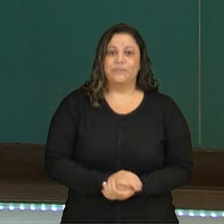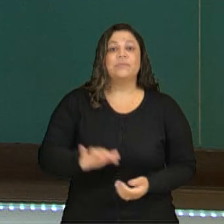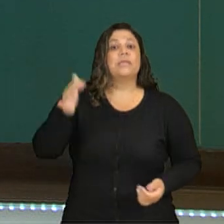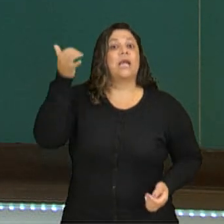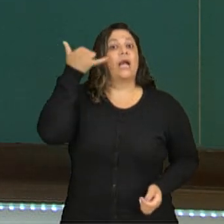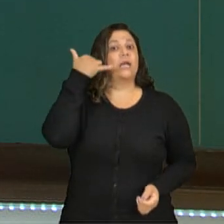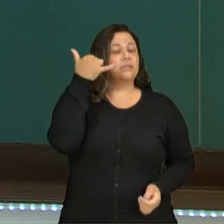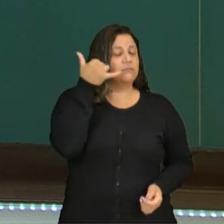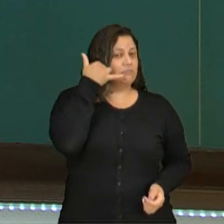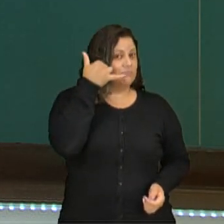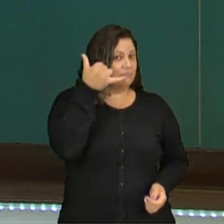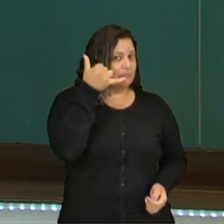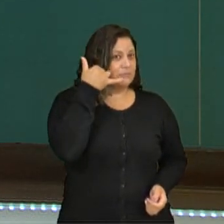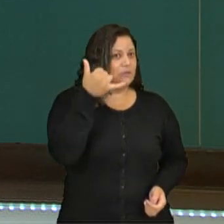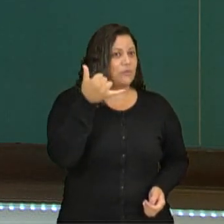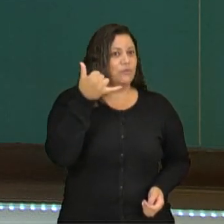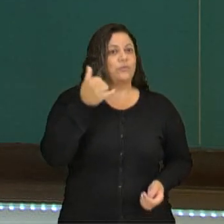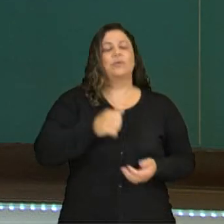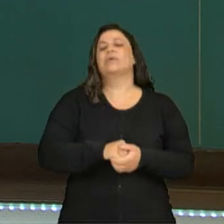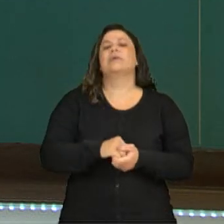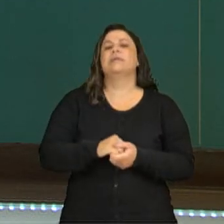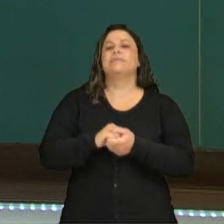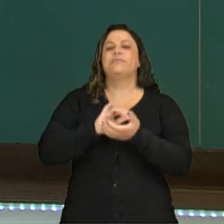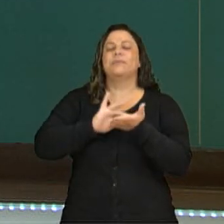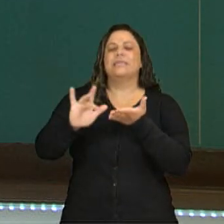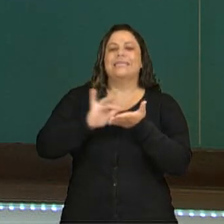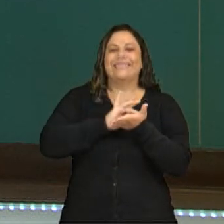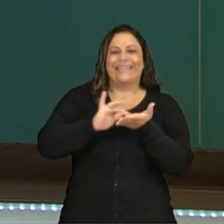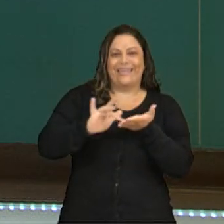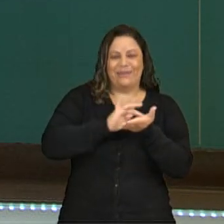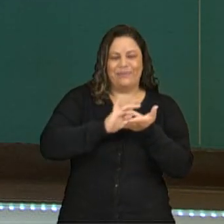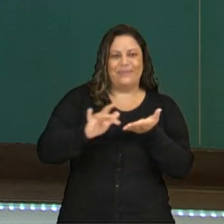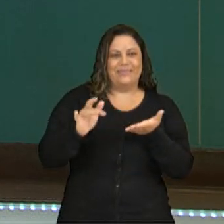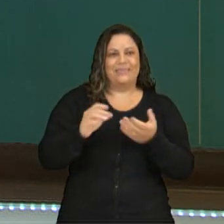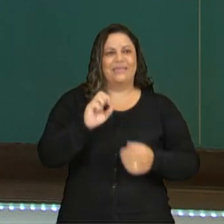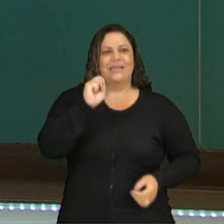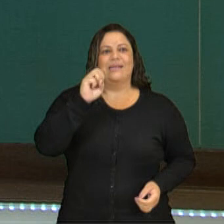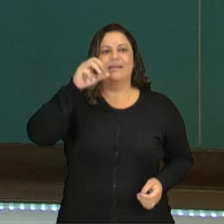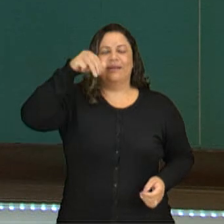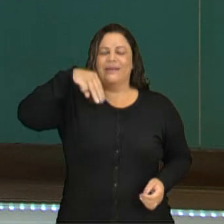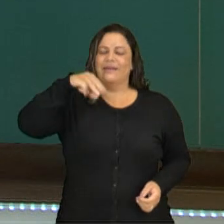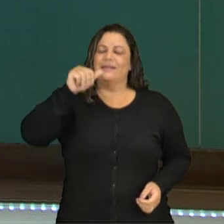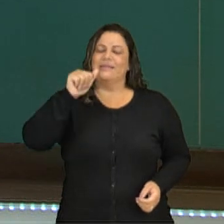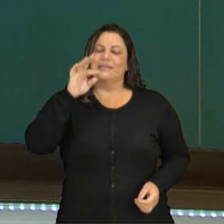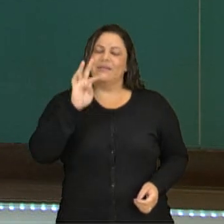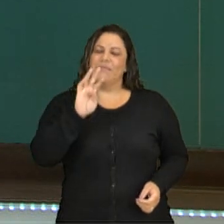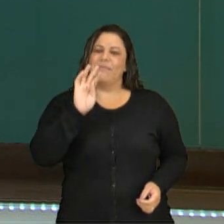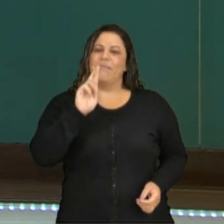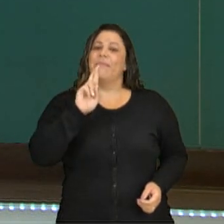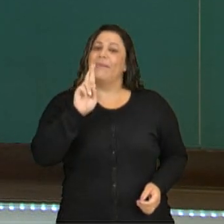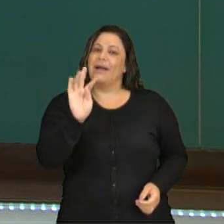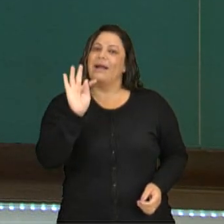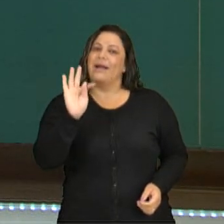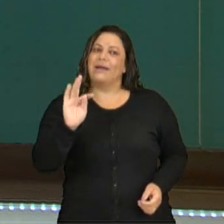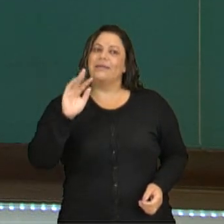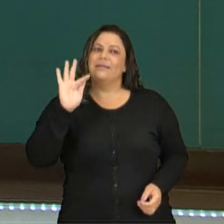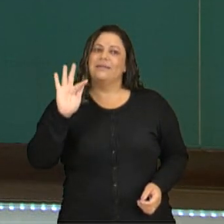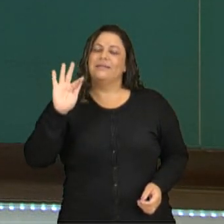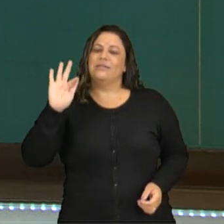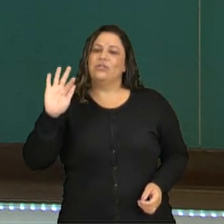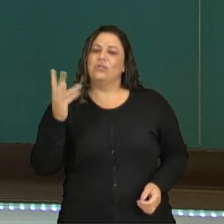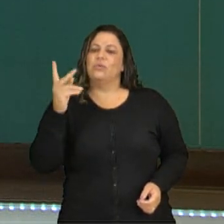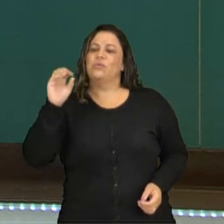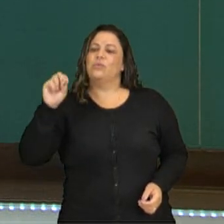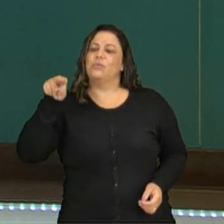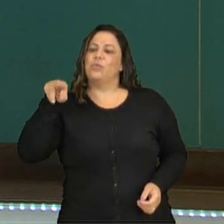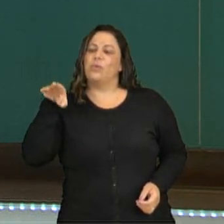Telefone celular e tablet. Smartphones, tablets, telefone celular. Quais dispositivos